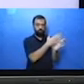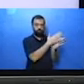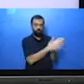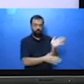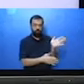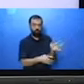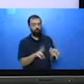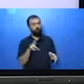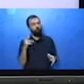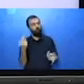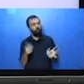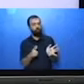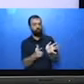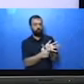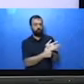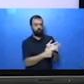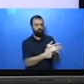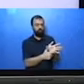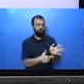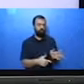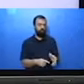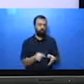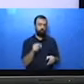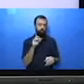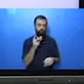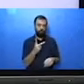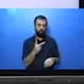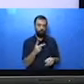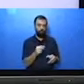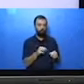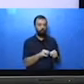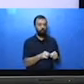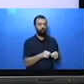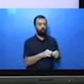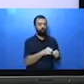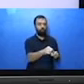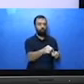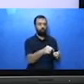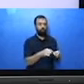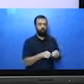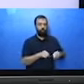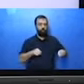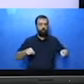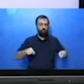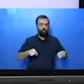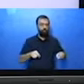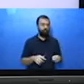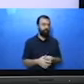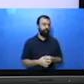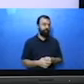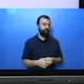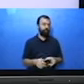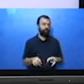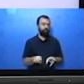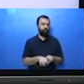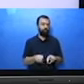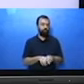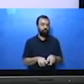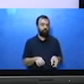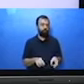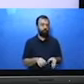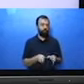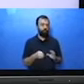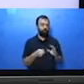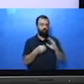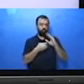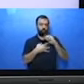folha, e apresentam 2 dimensões, comprimento e largura. Além disso, podem ser classificados